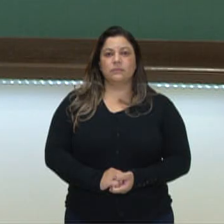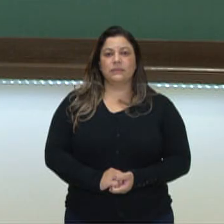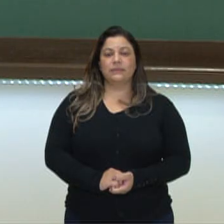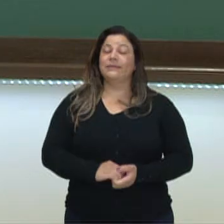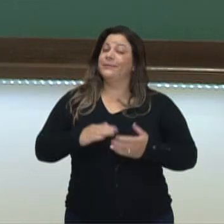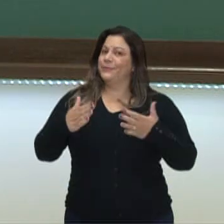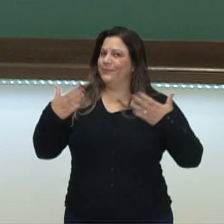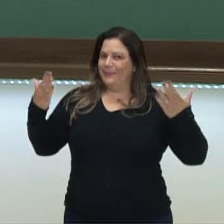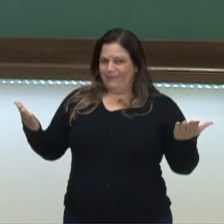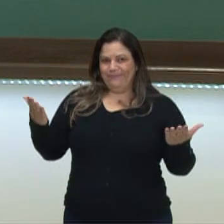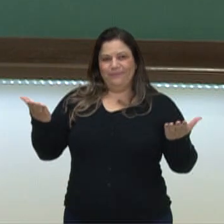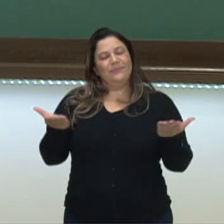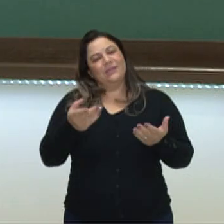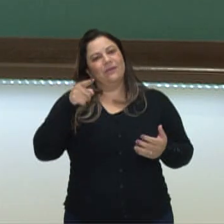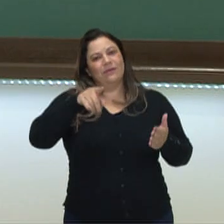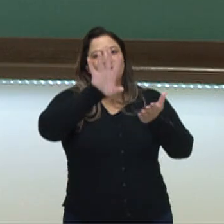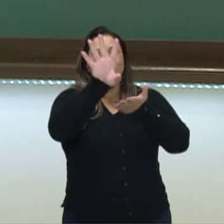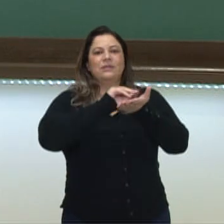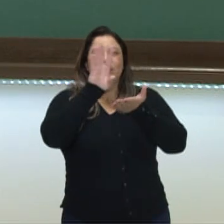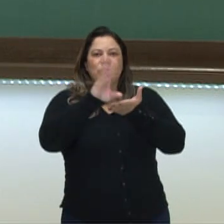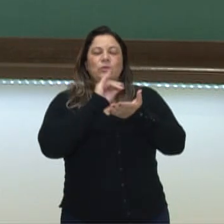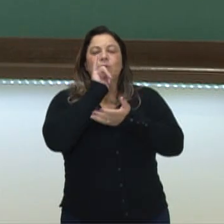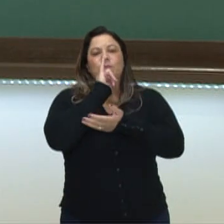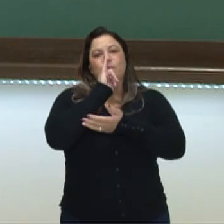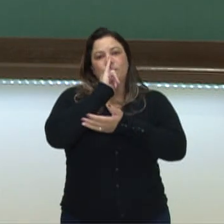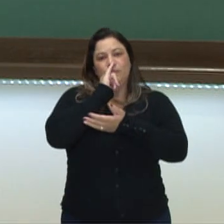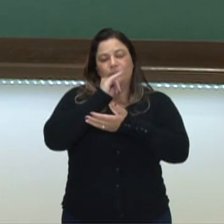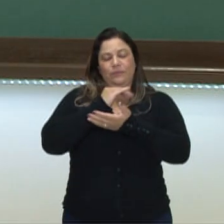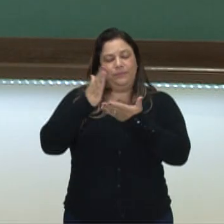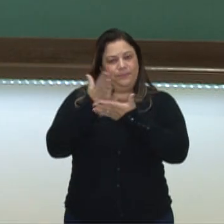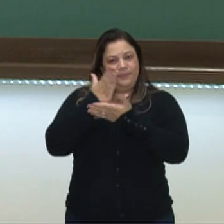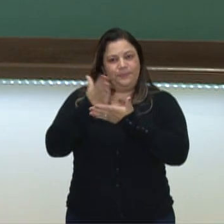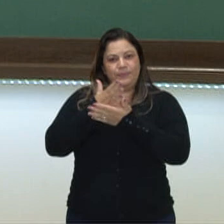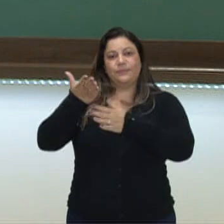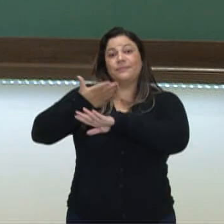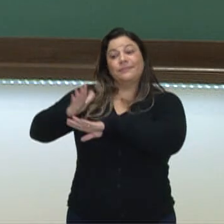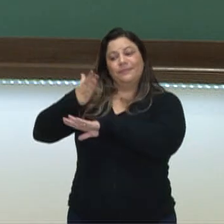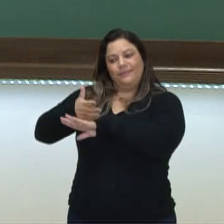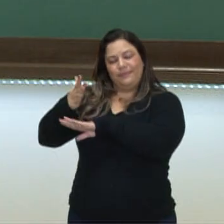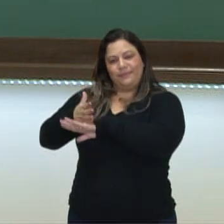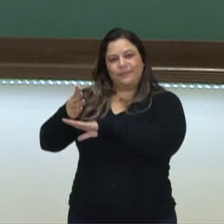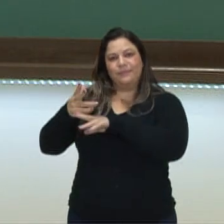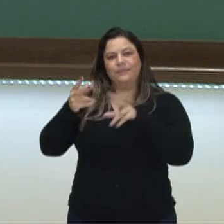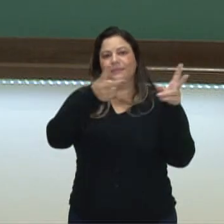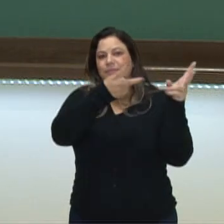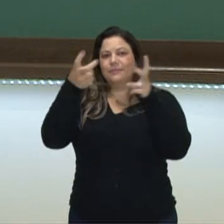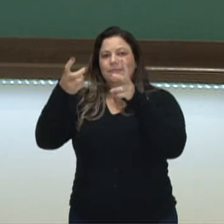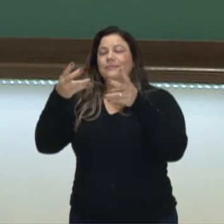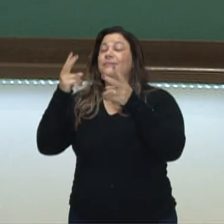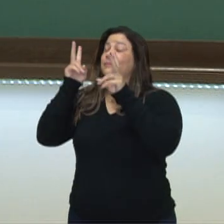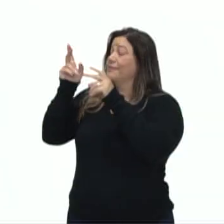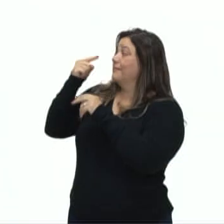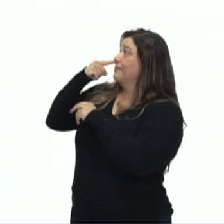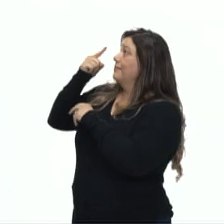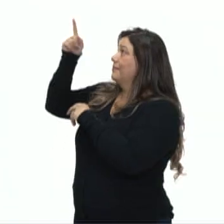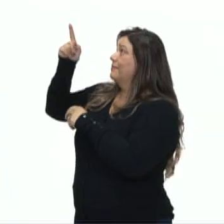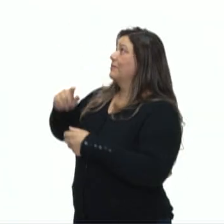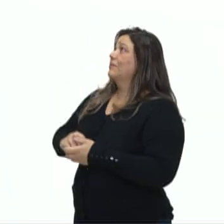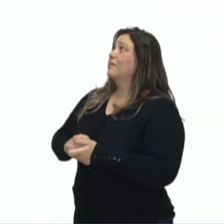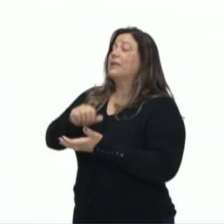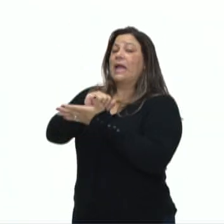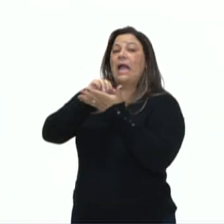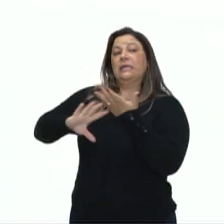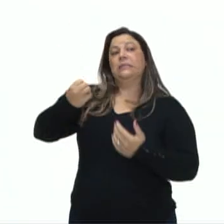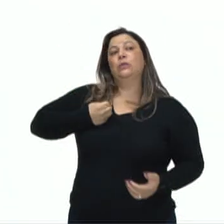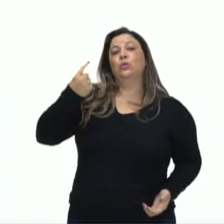Muito bem, então agora que você já anotou os exemplos no seu caderno, é hora da gente praticar. Dá uma olhada comigo. Exercício 1. Fazendo a fatoração dos